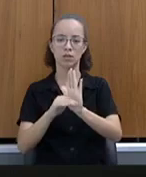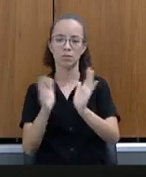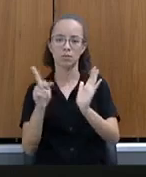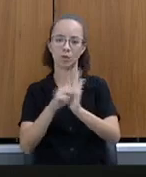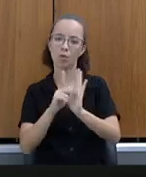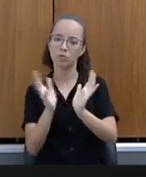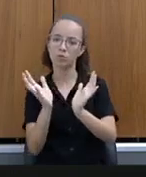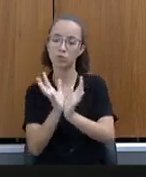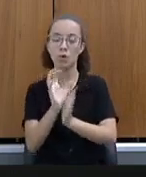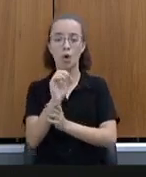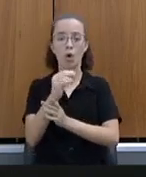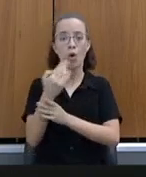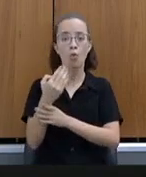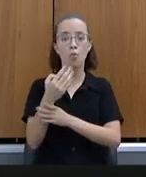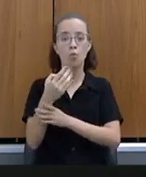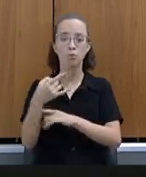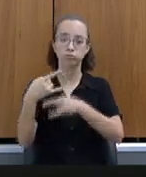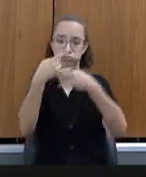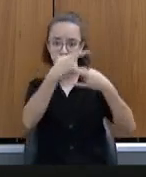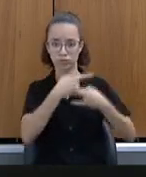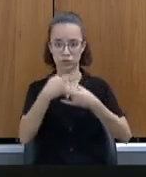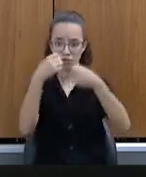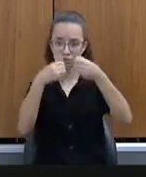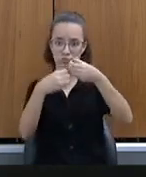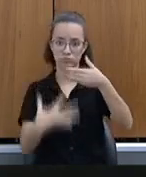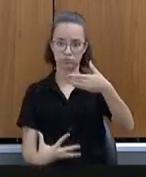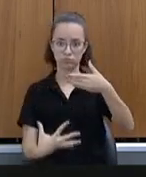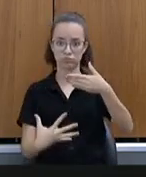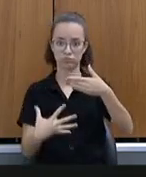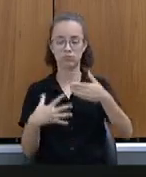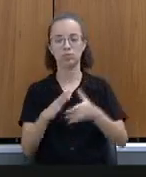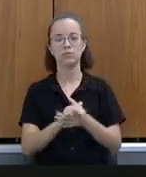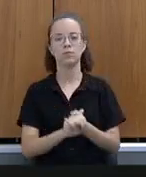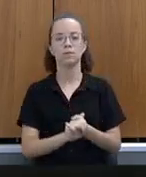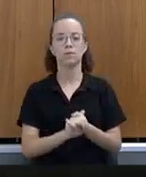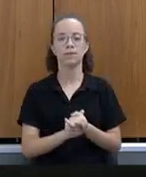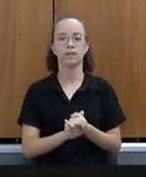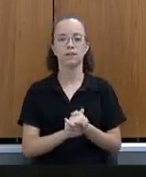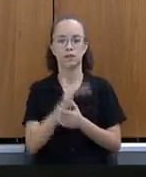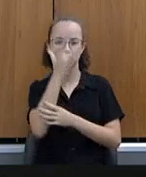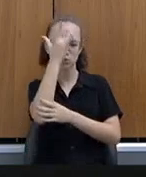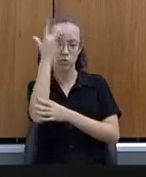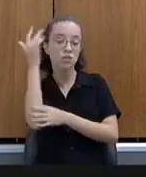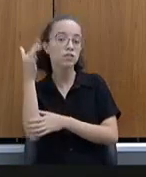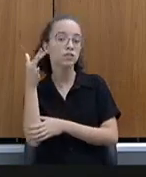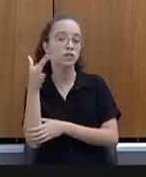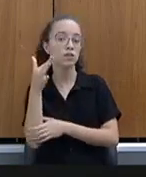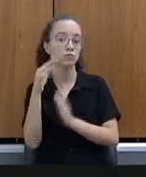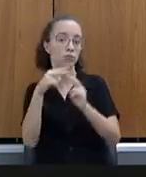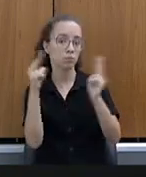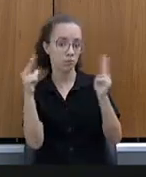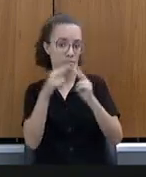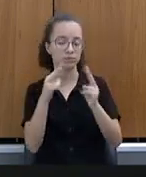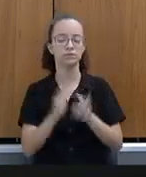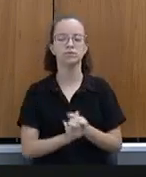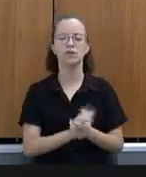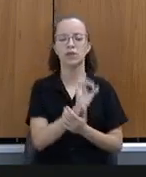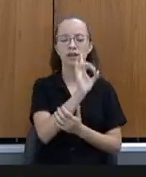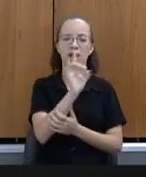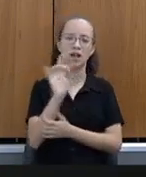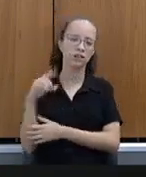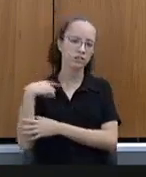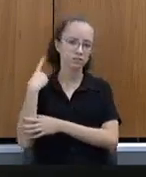do zoom o que estiverem os que estiverem participando de forma remota cada Deputado